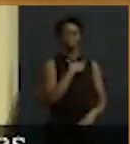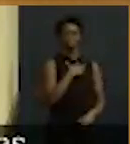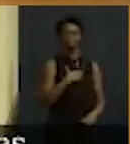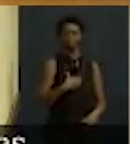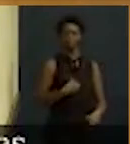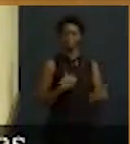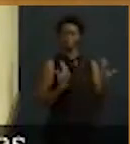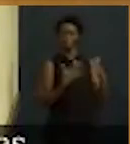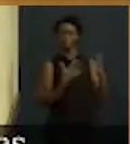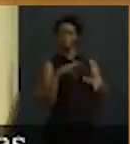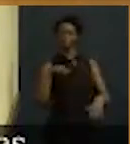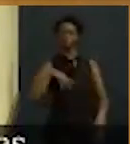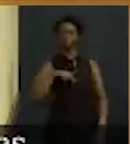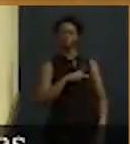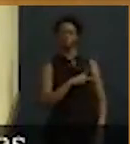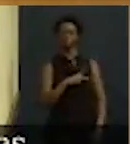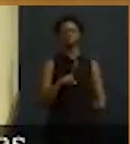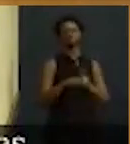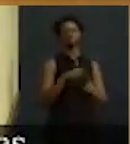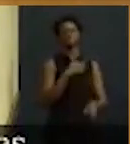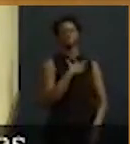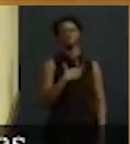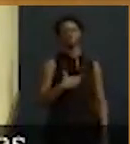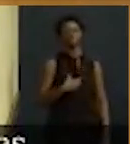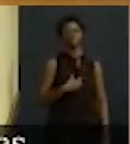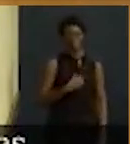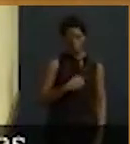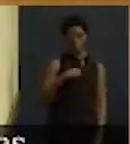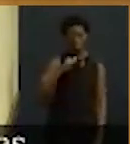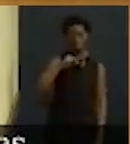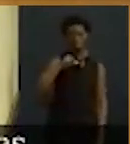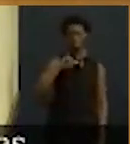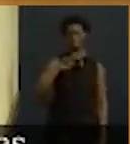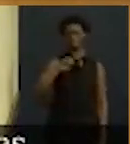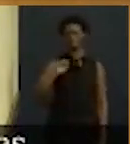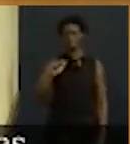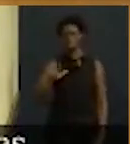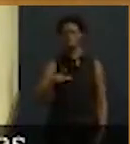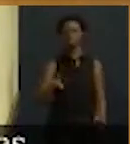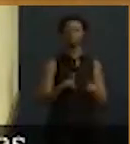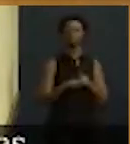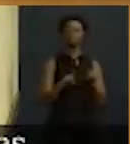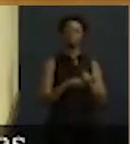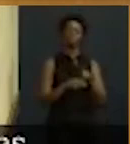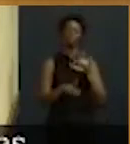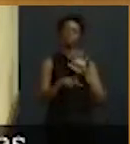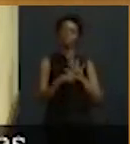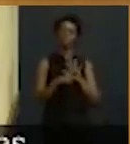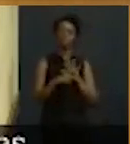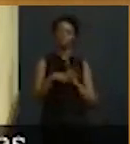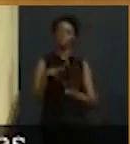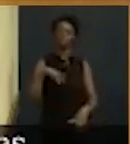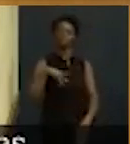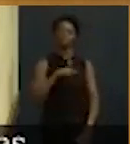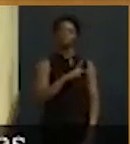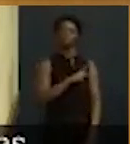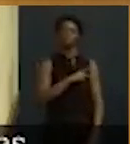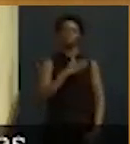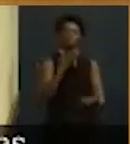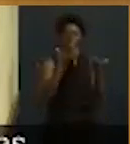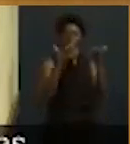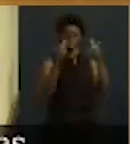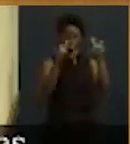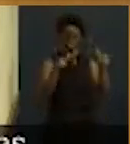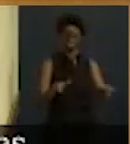Público e com a medalha Aníbal Frederico de Souza, ilustres membros do Ministério Público e autoridades presentes a